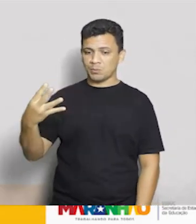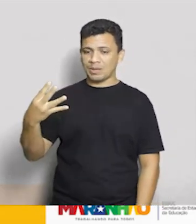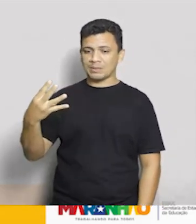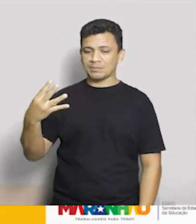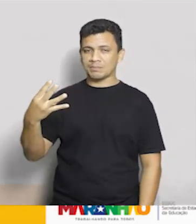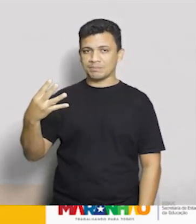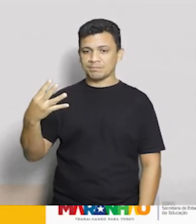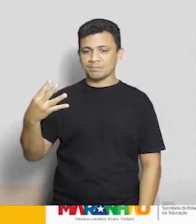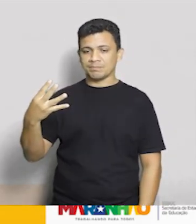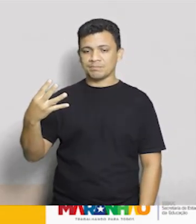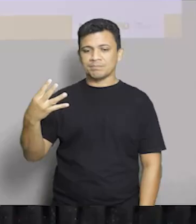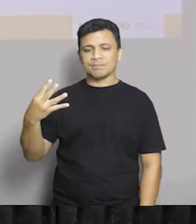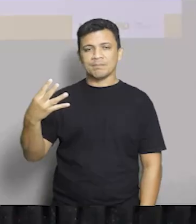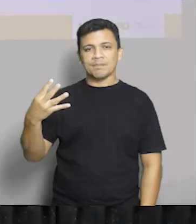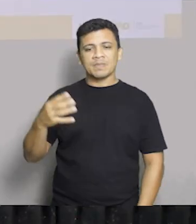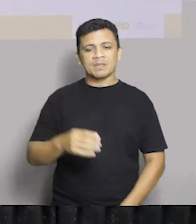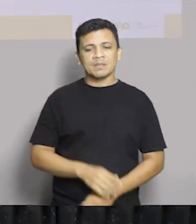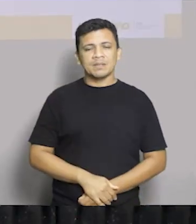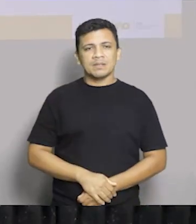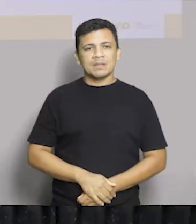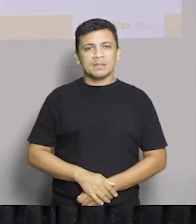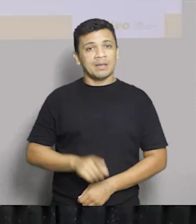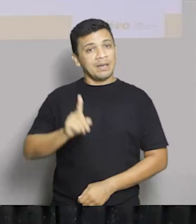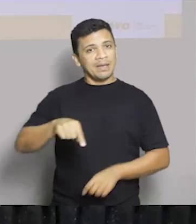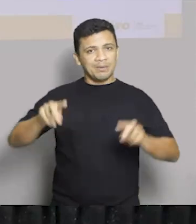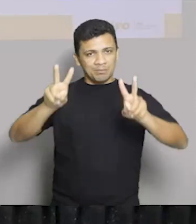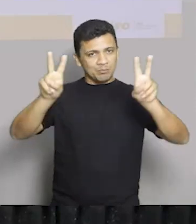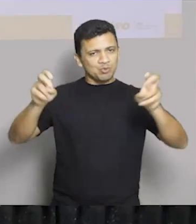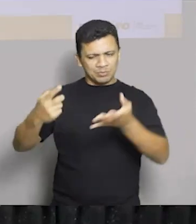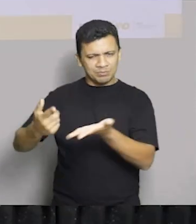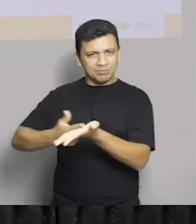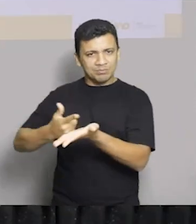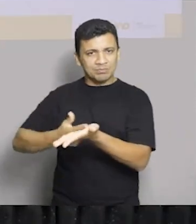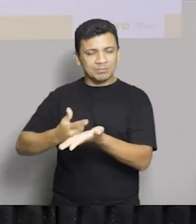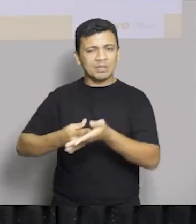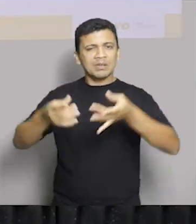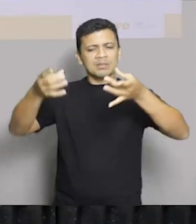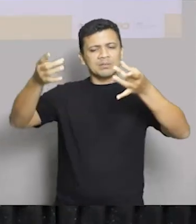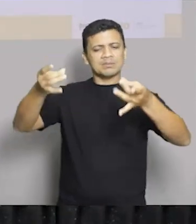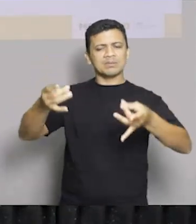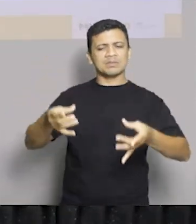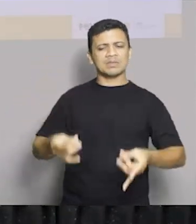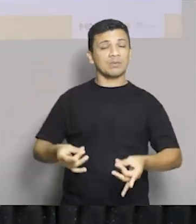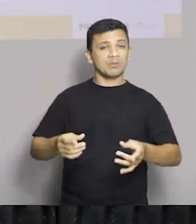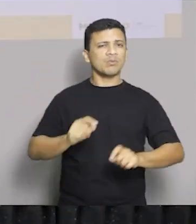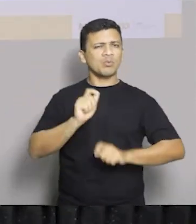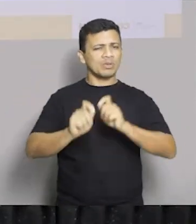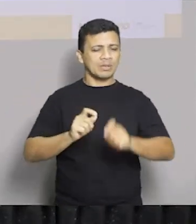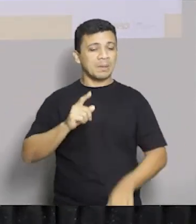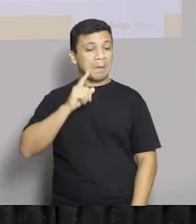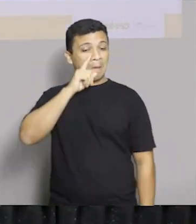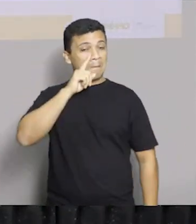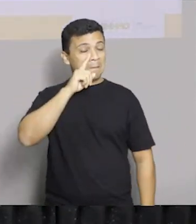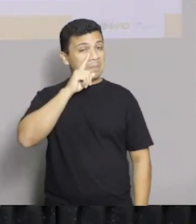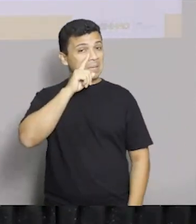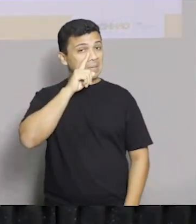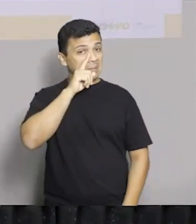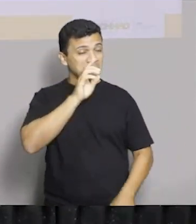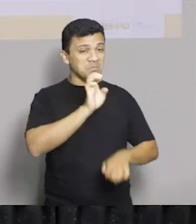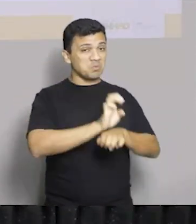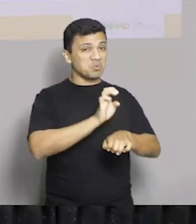ou romance 1984 porque é o título do romance descreve os perigos de um estado